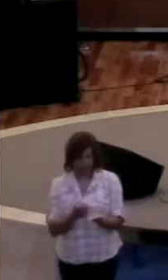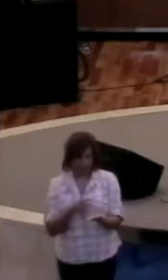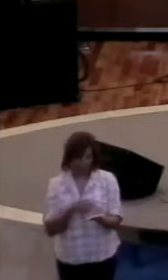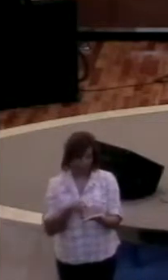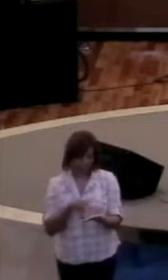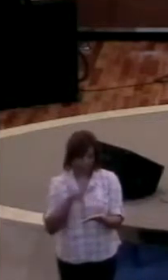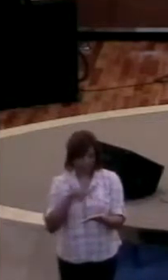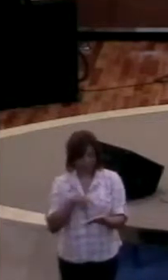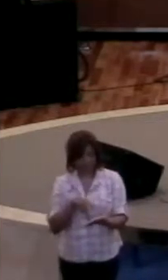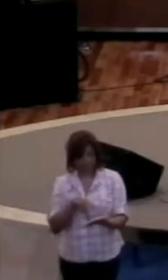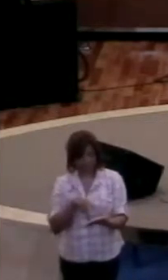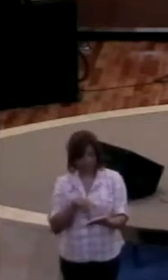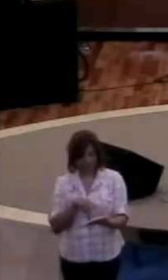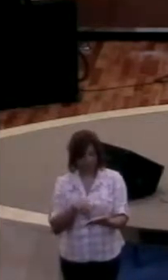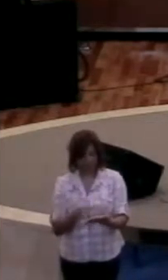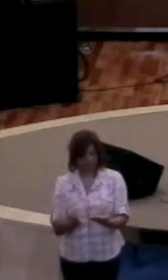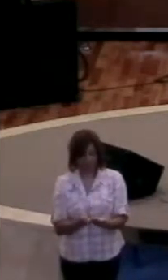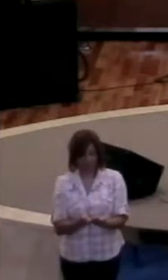assim em pé, olhando.